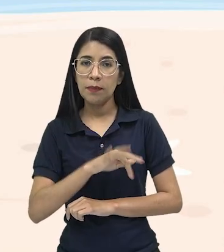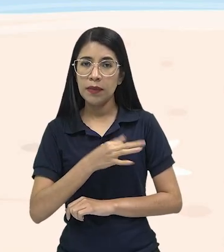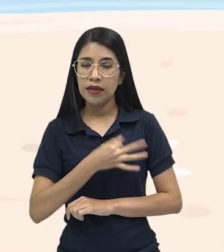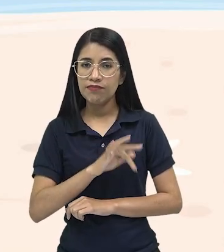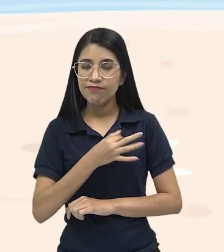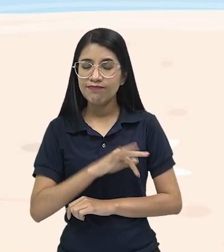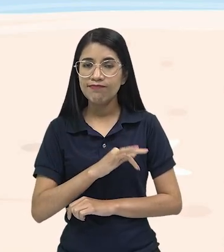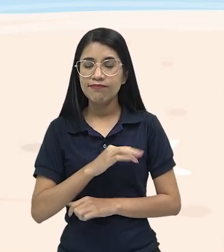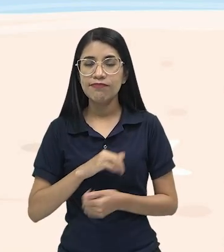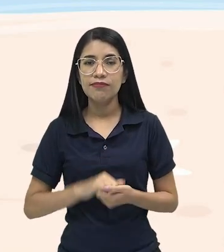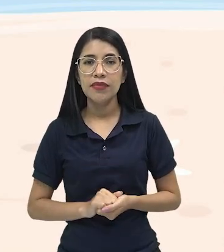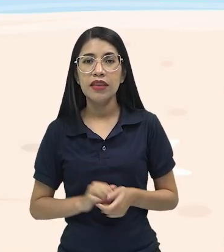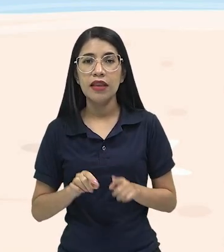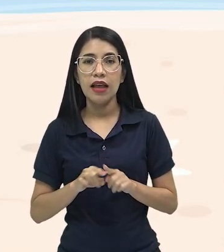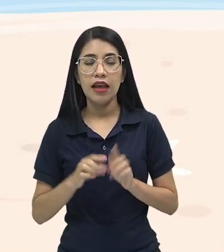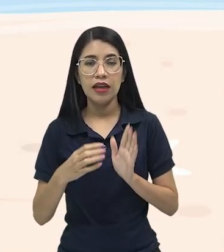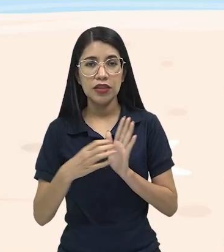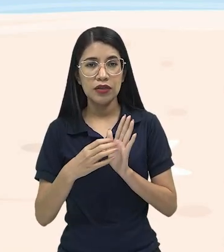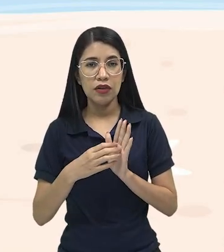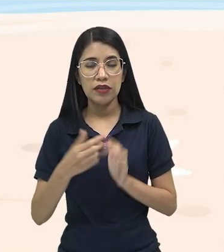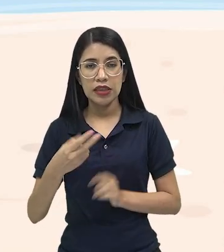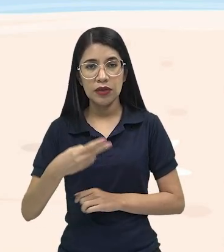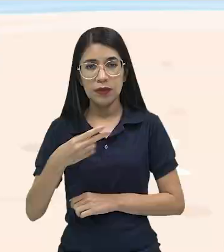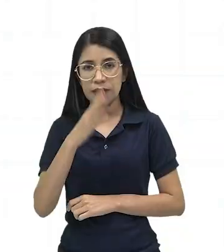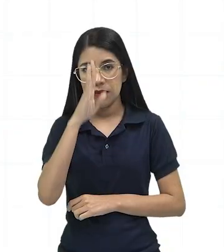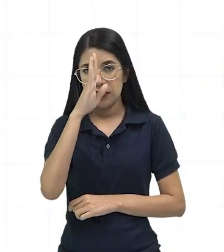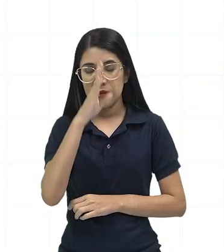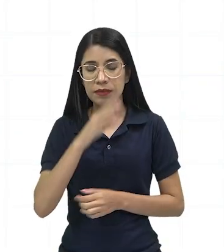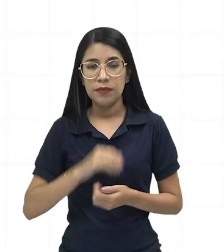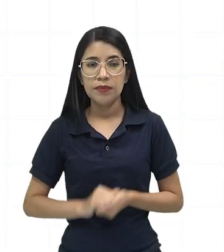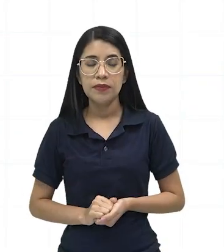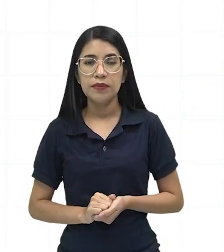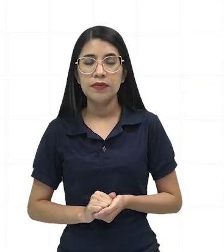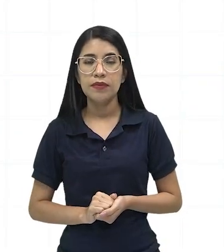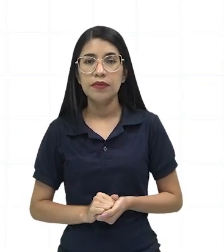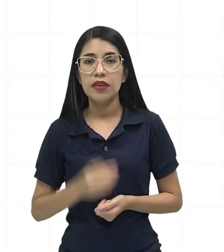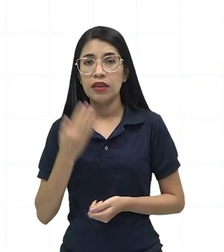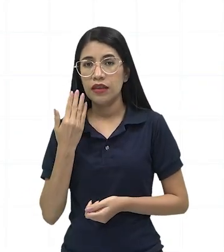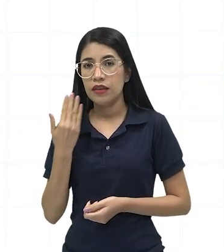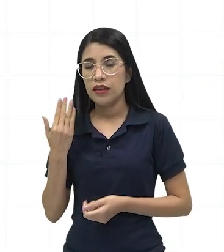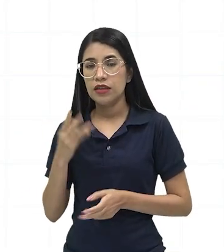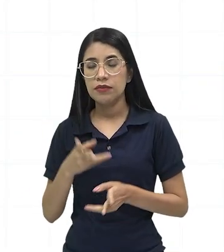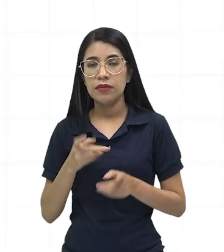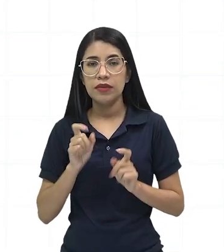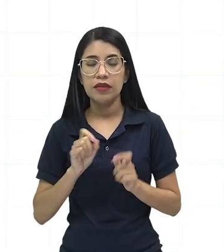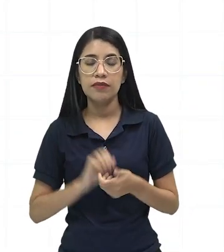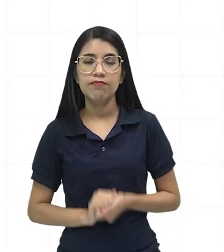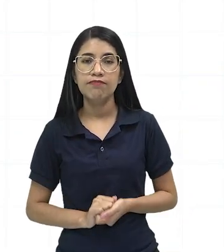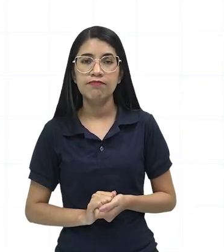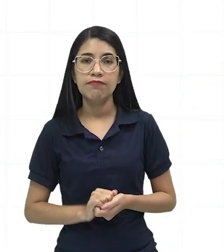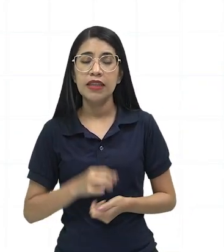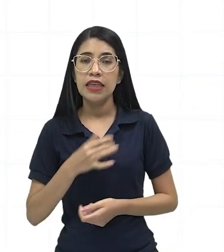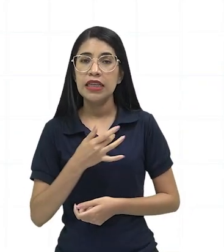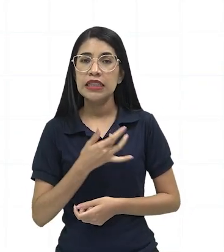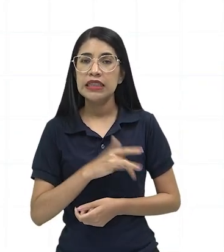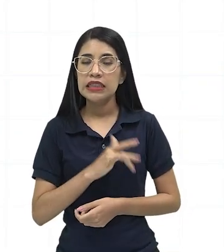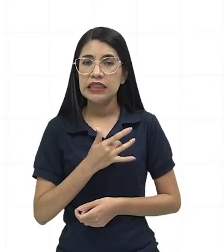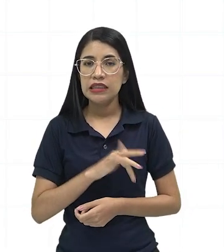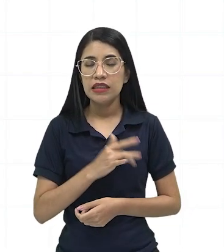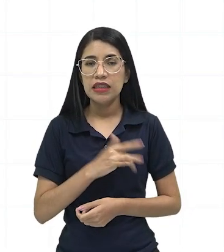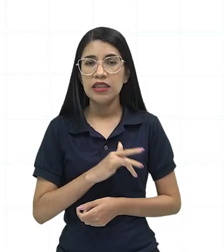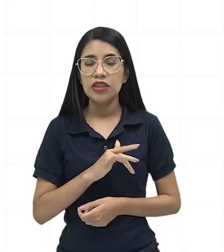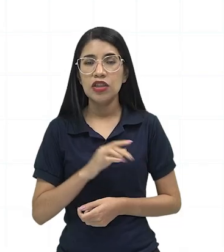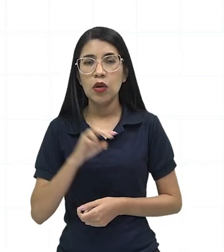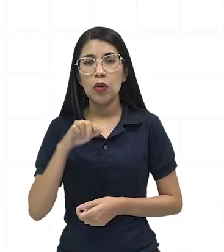estrofe do poema. Como a gente pode observar na cartela seguinte, olha, que pena expressa